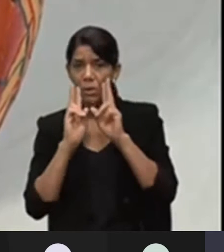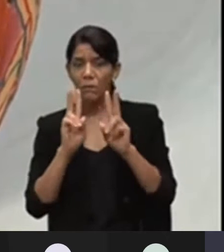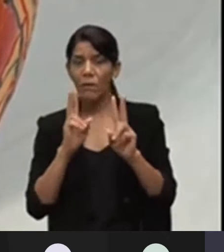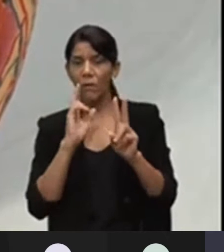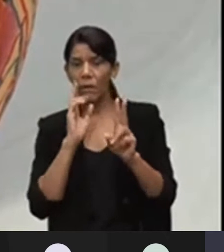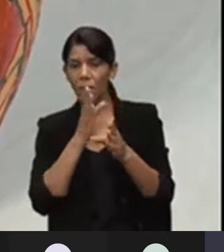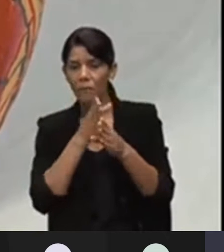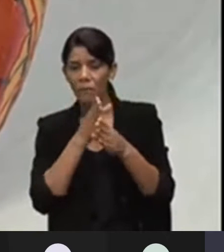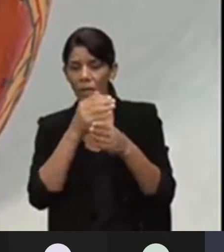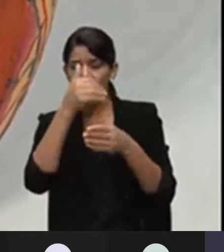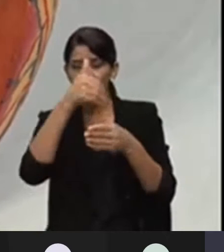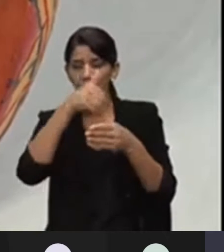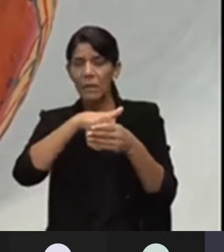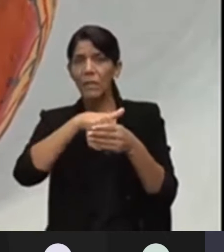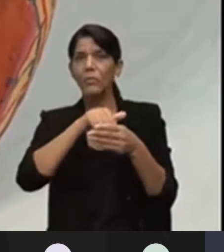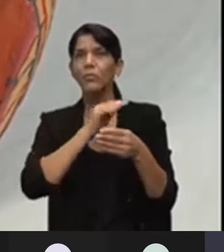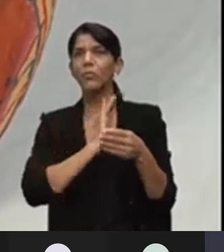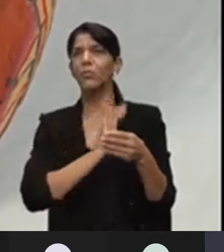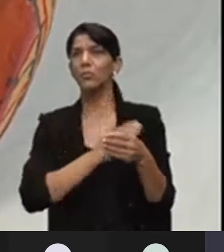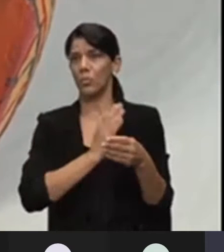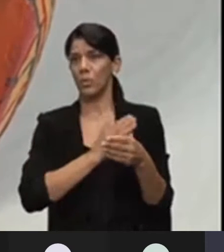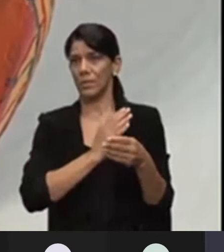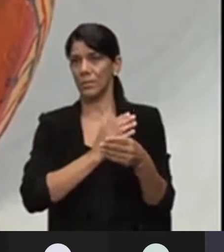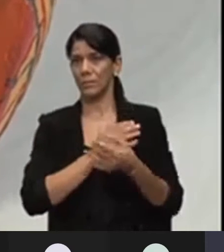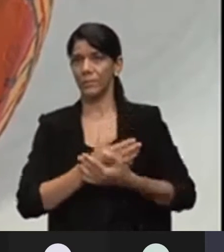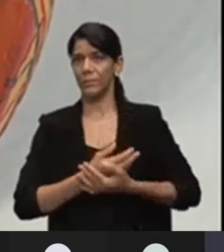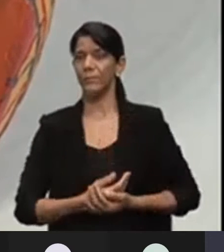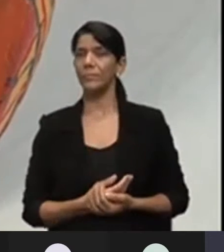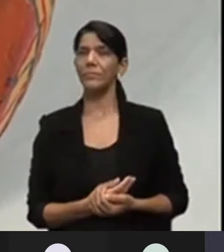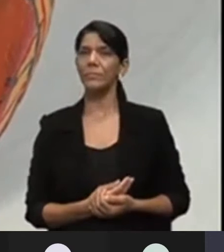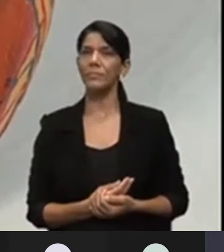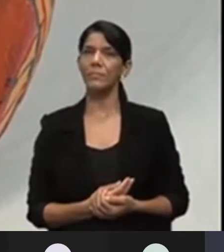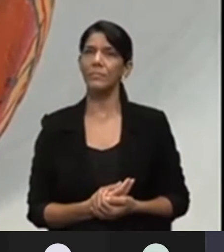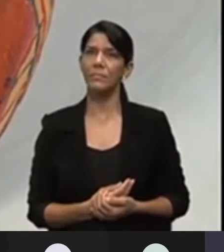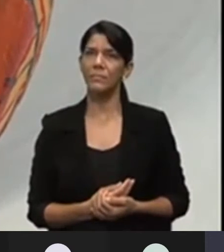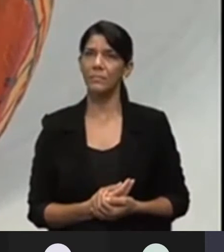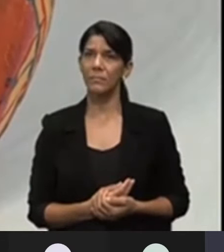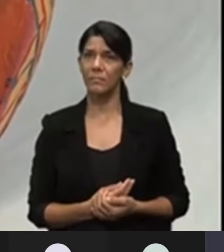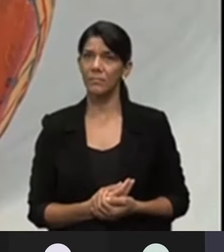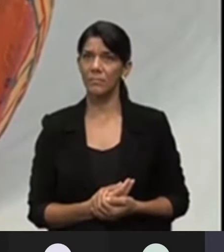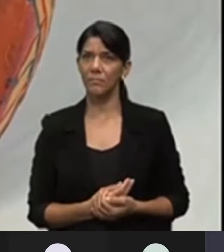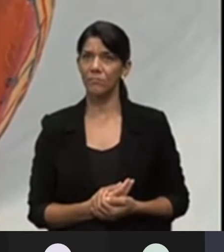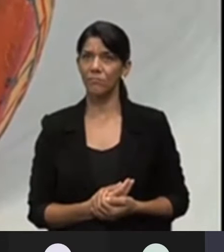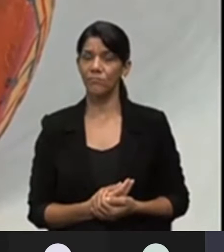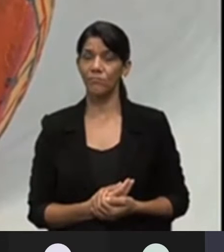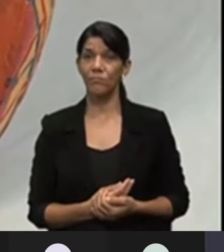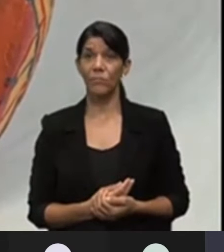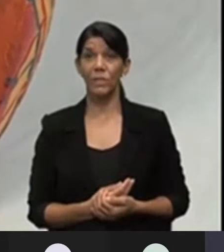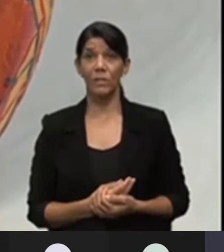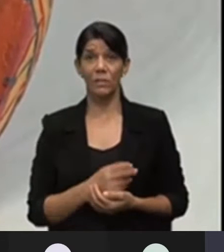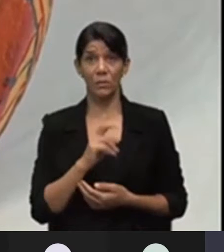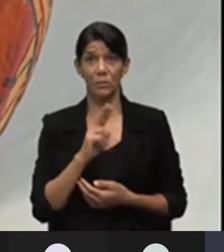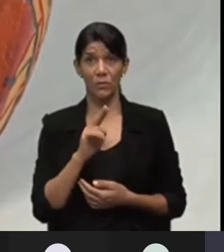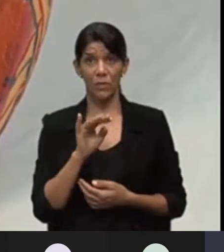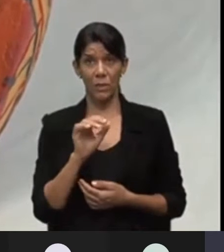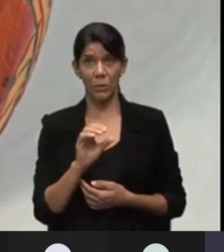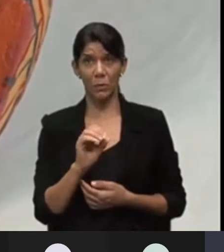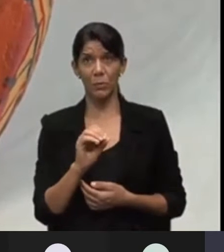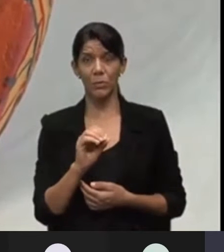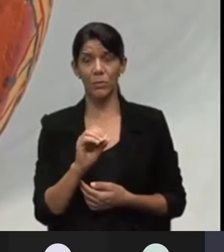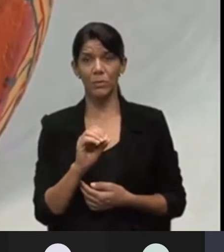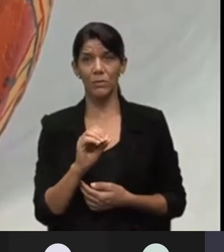a gente estiver observando a anatomia interna do coração, ok? Os ventrículos,